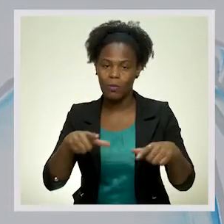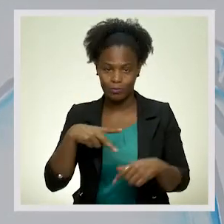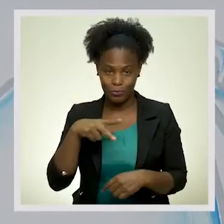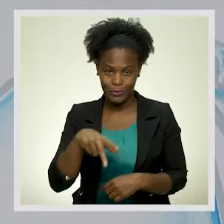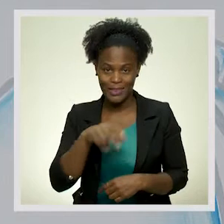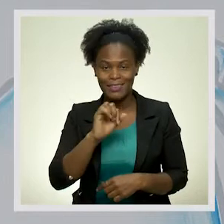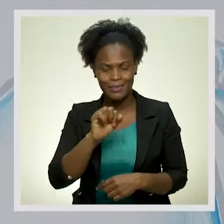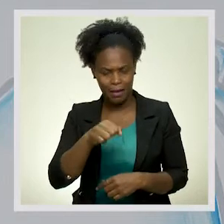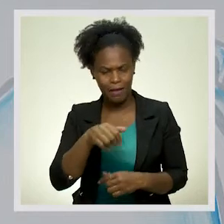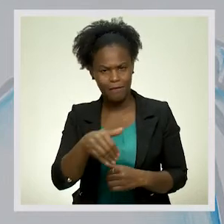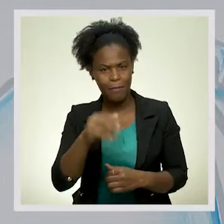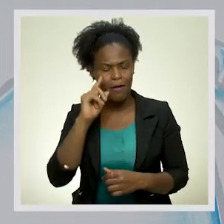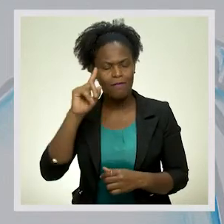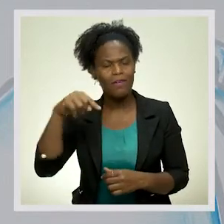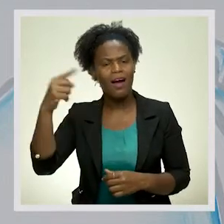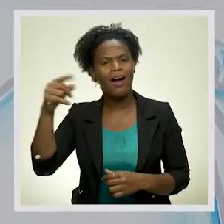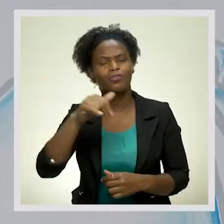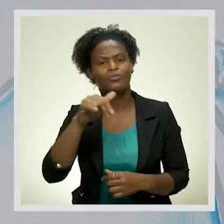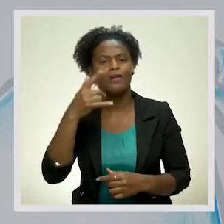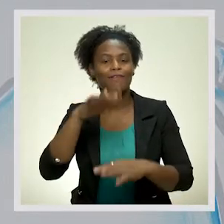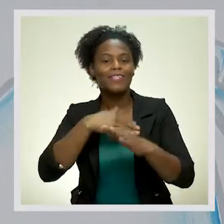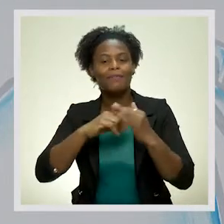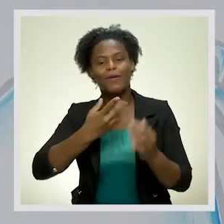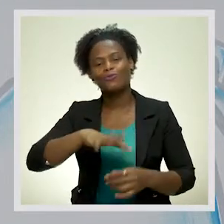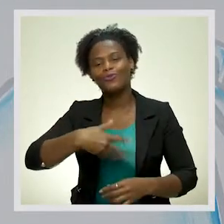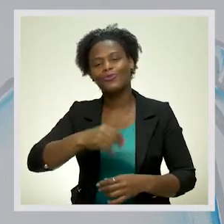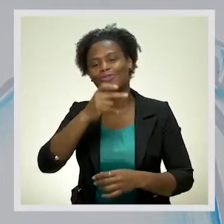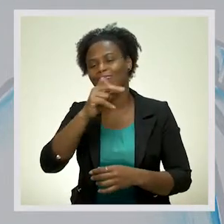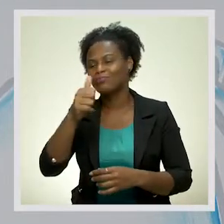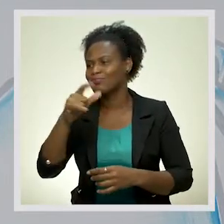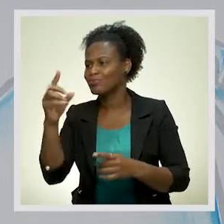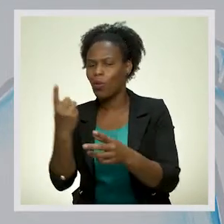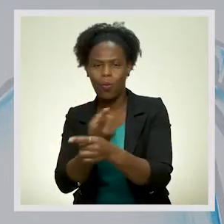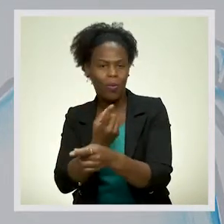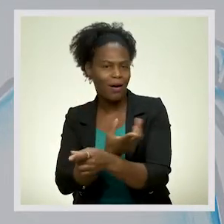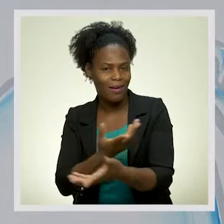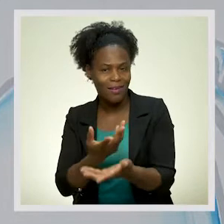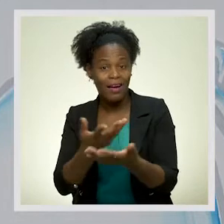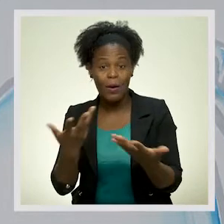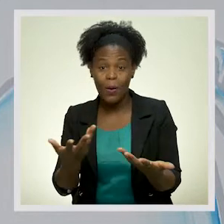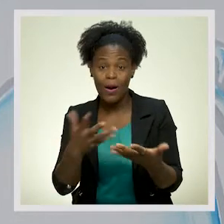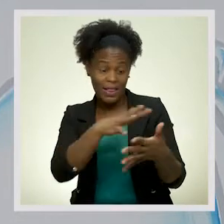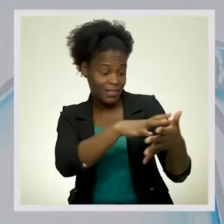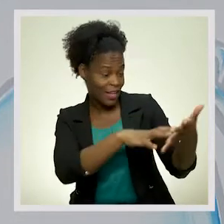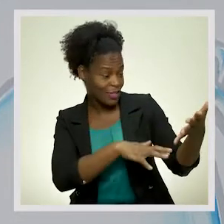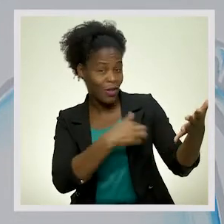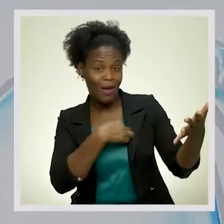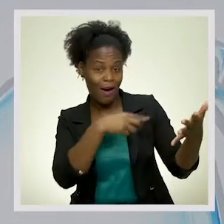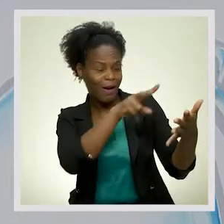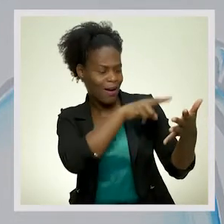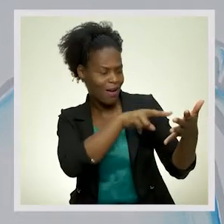é, vamos fazer uma viagem pelo mundo das letras. E agora vou ler um texto